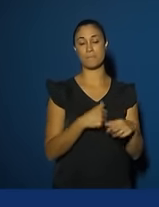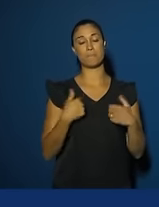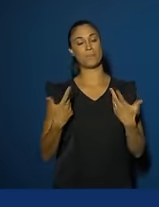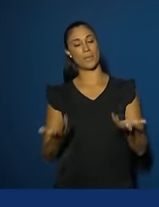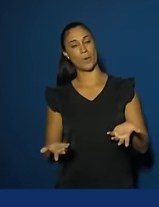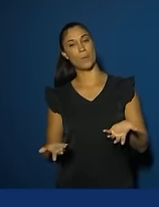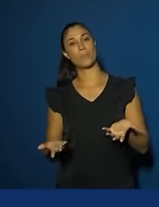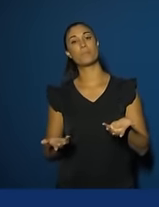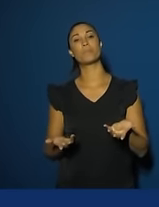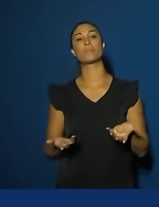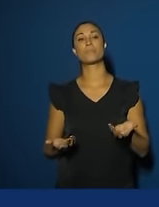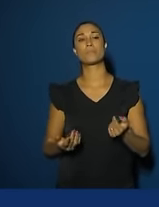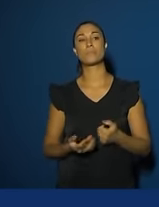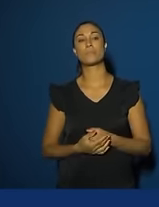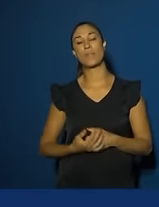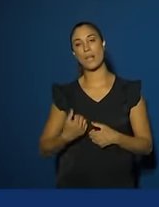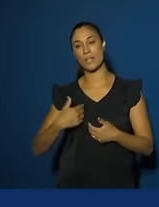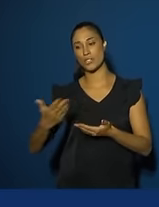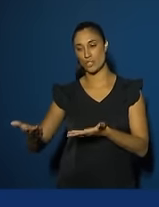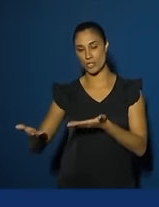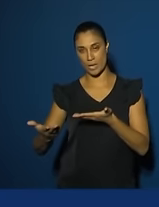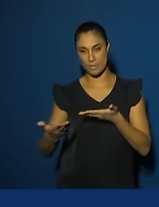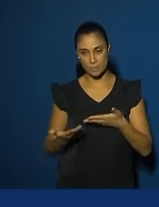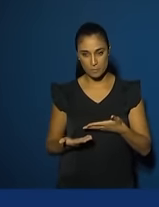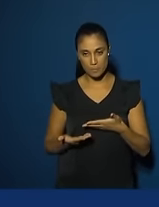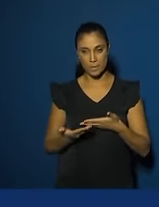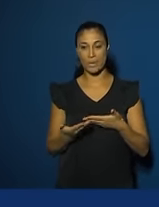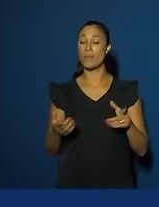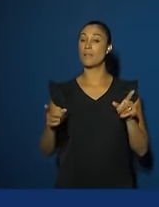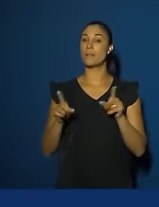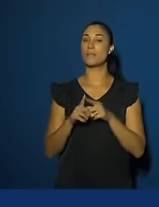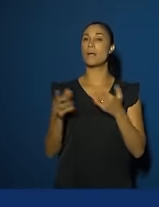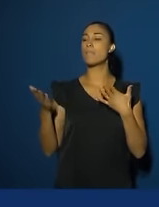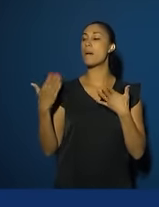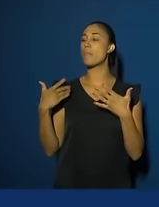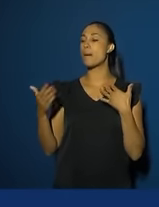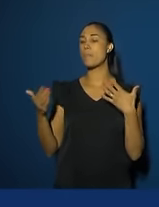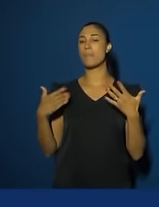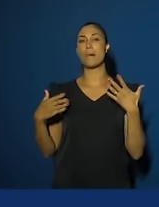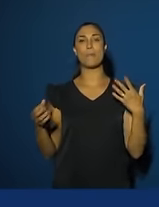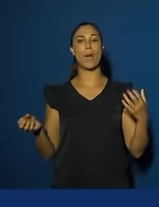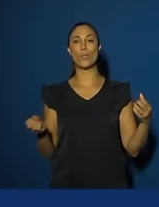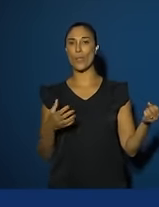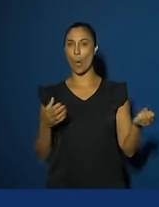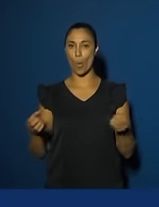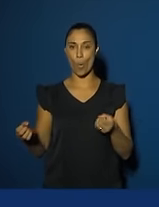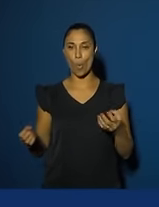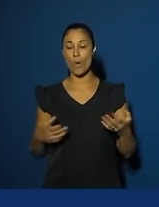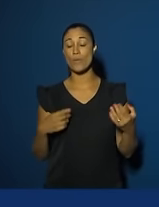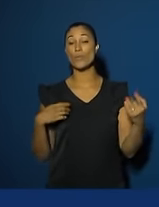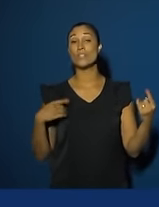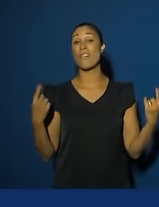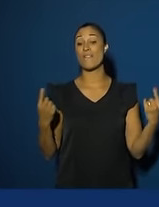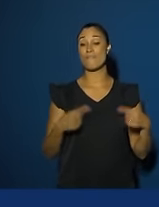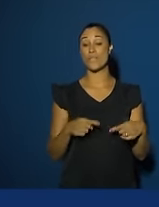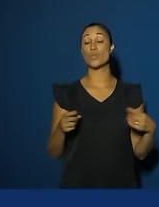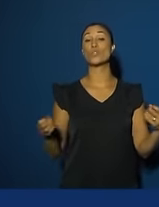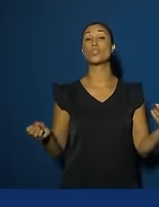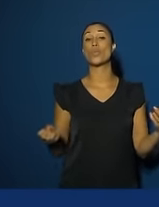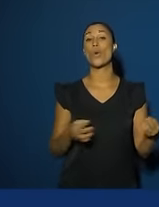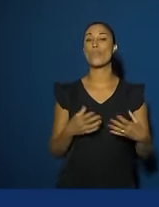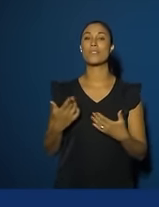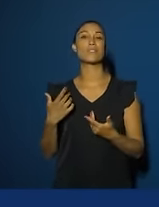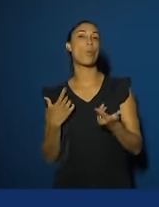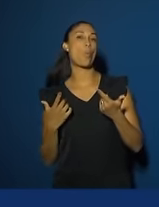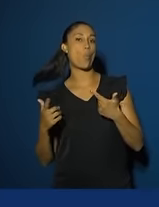acima de tudo além da gente lhe receber e e bater um papo de atualizar do momento atual dos Desafios atais são